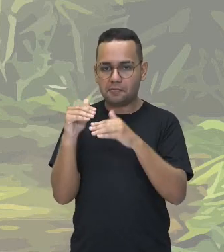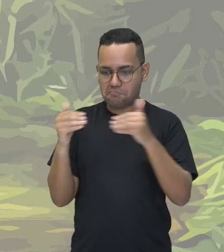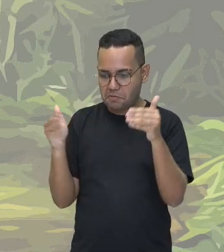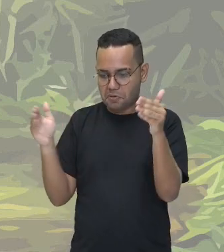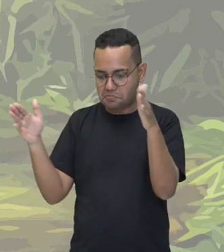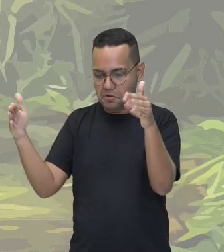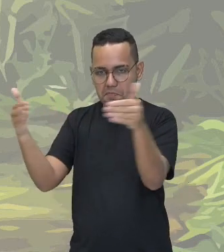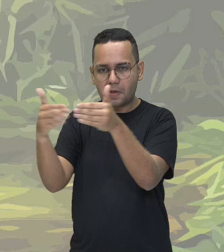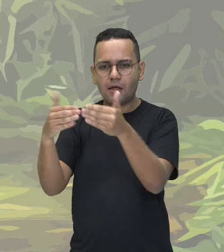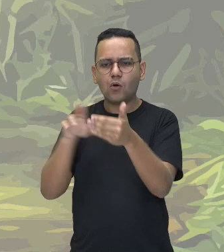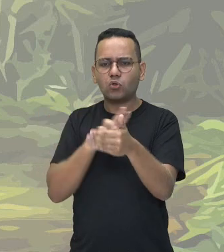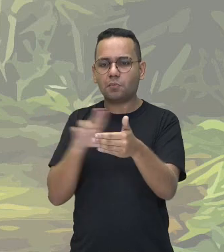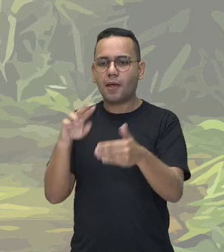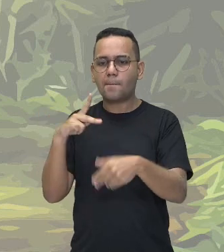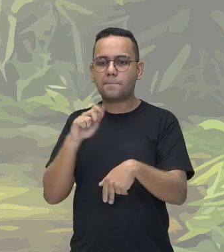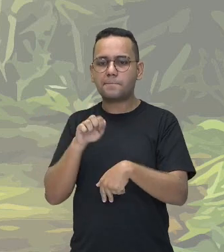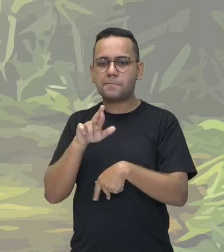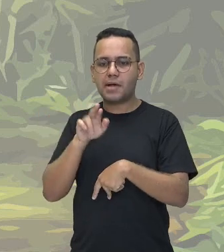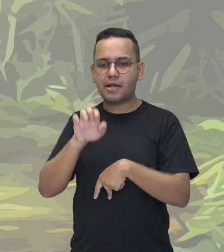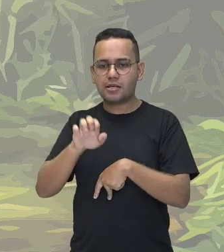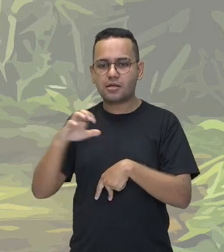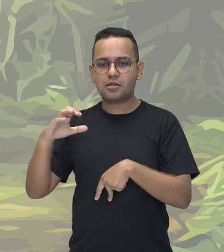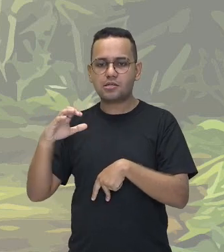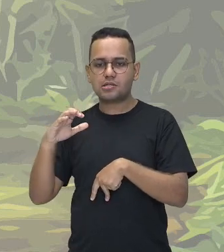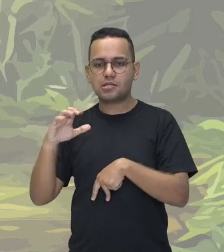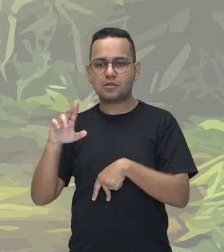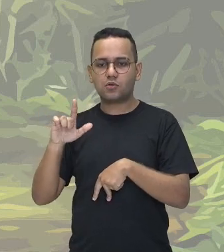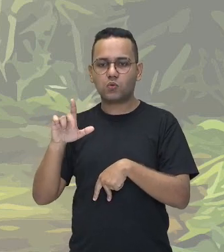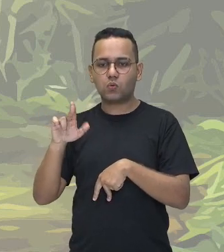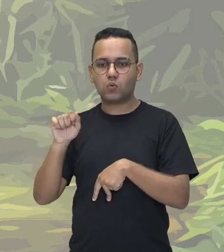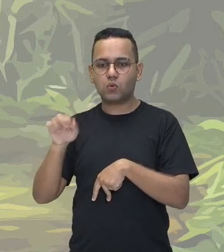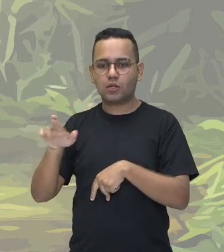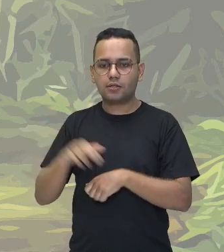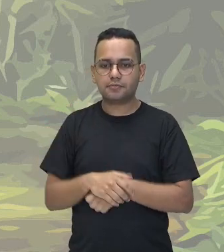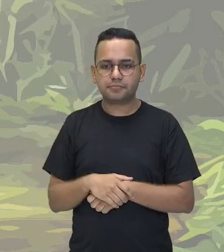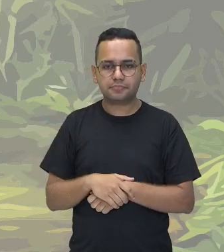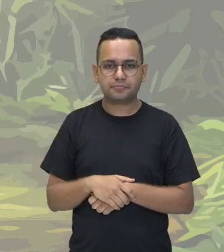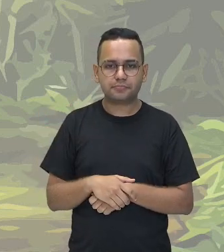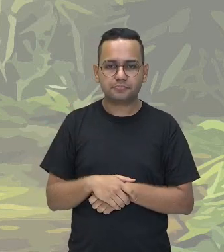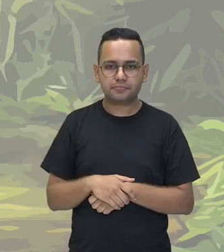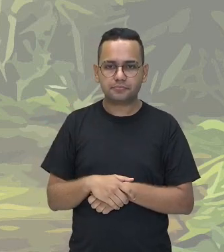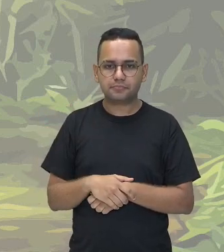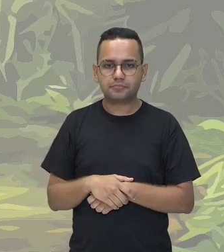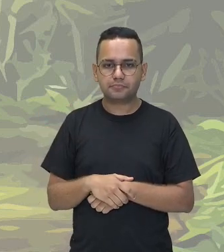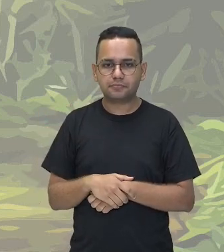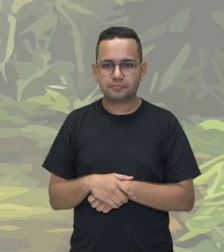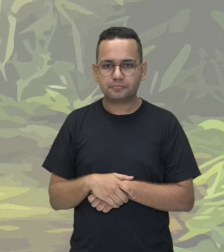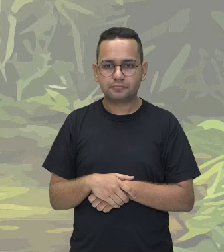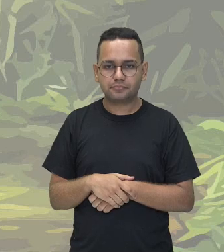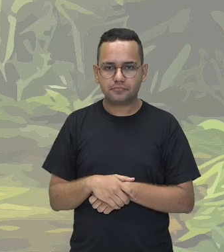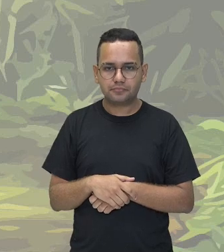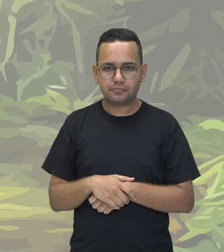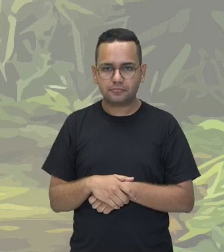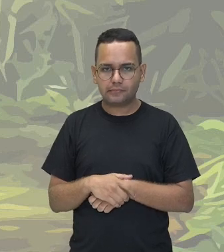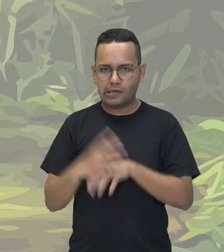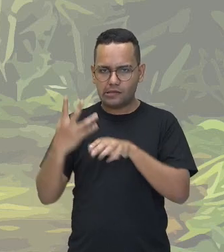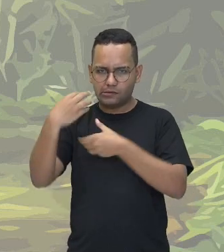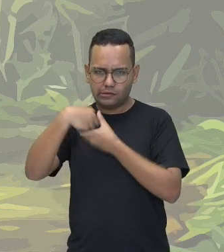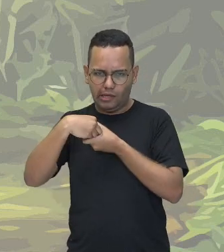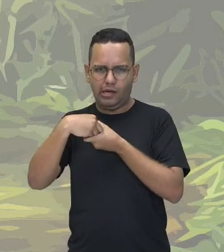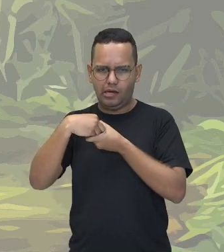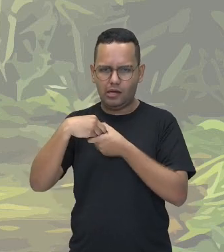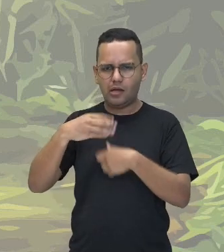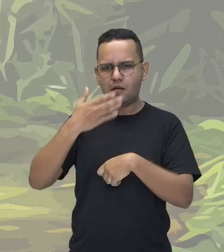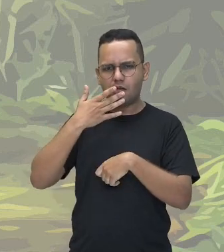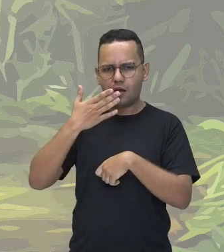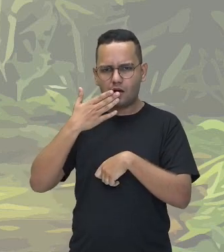característica muito importante das células vegetais. Nós temos o vacúolo, que é aquela organela ali na cor bege, que está ocupando quase